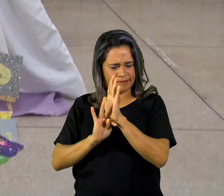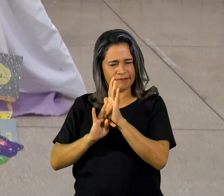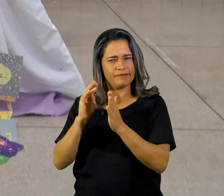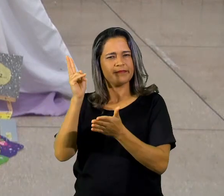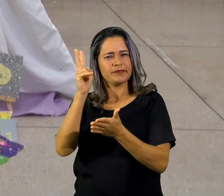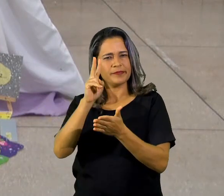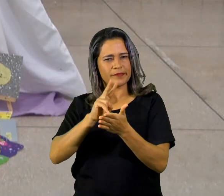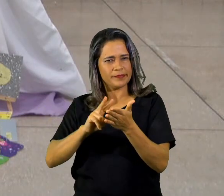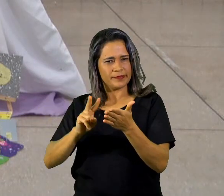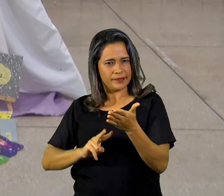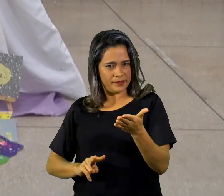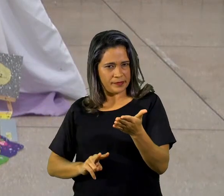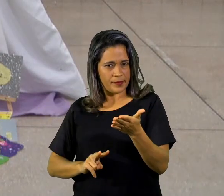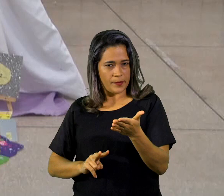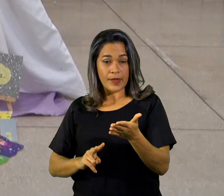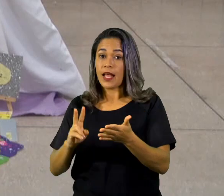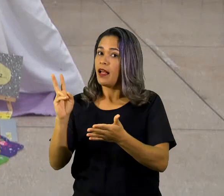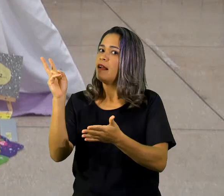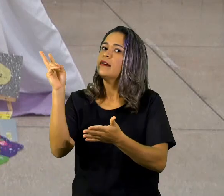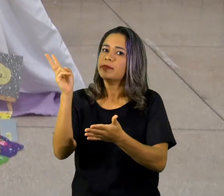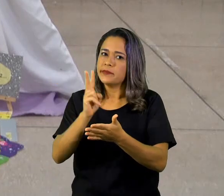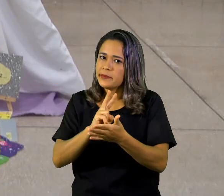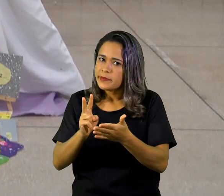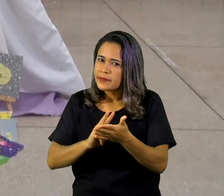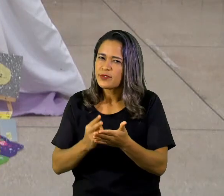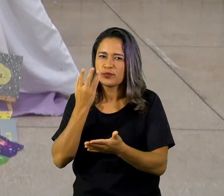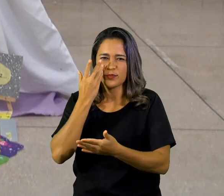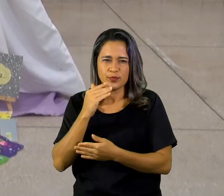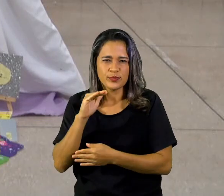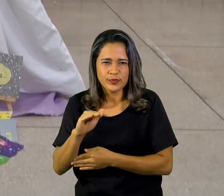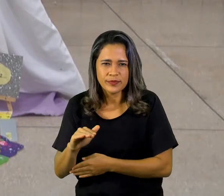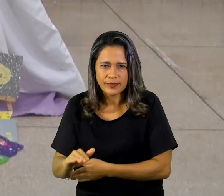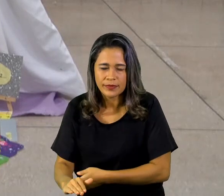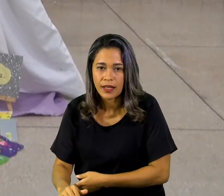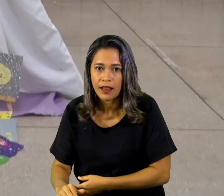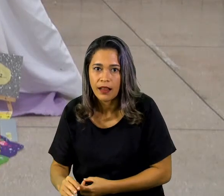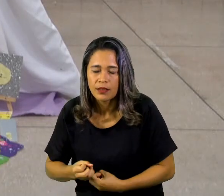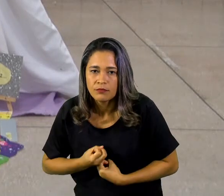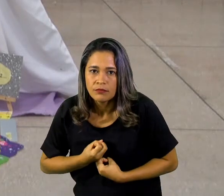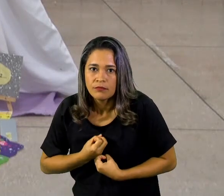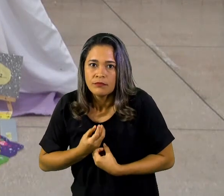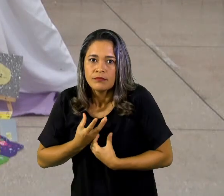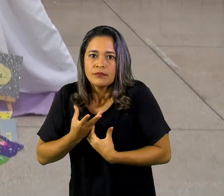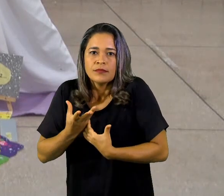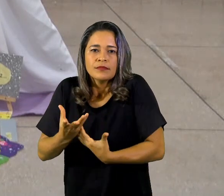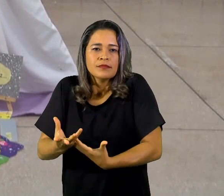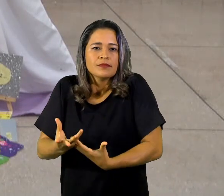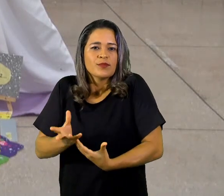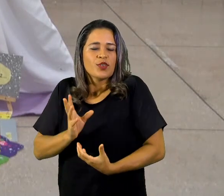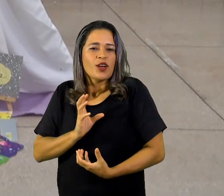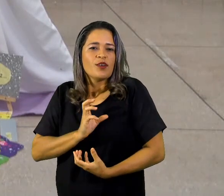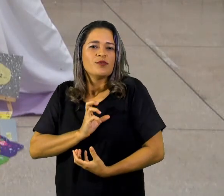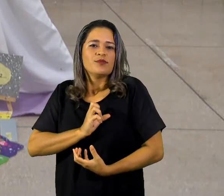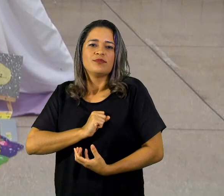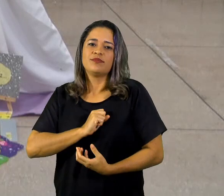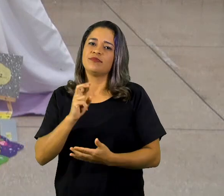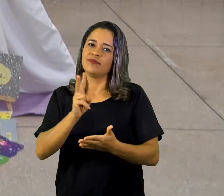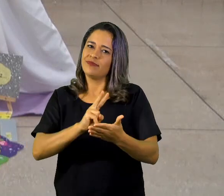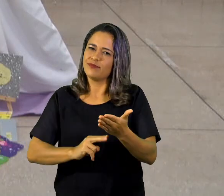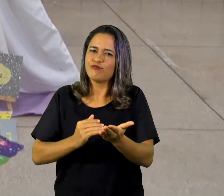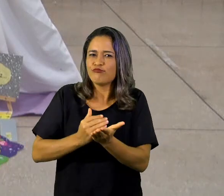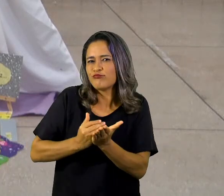leitura? Ler para uma criança bem pequena é despertar o gosto pela leitura desde a primeira